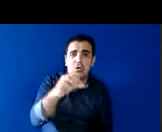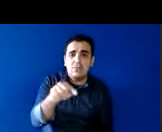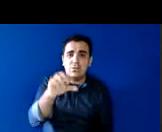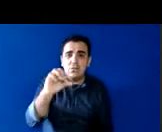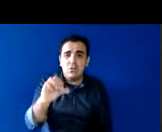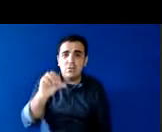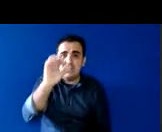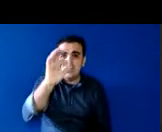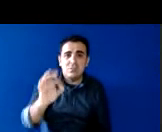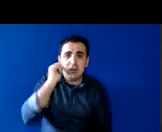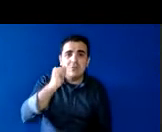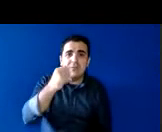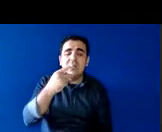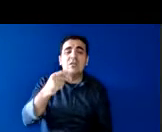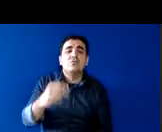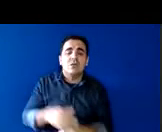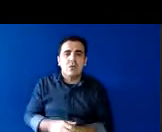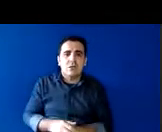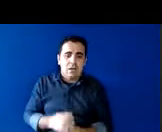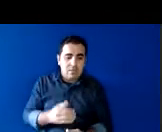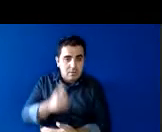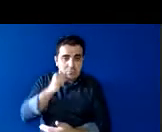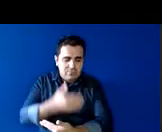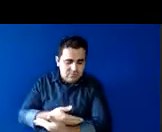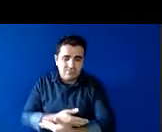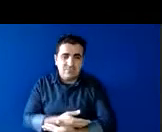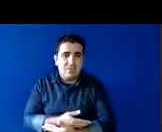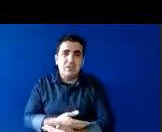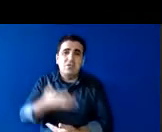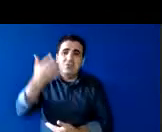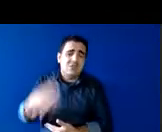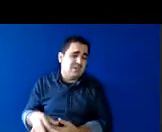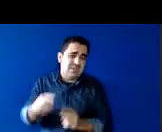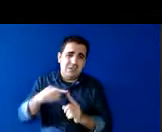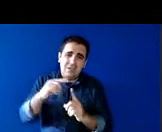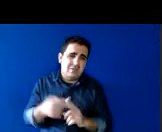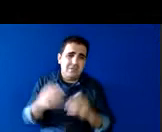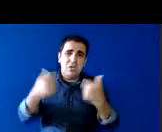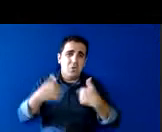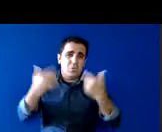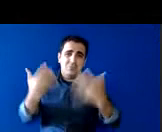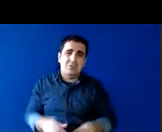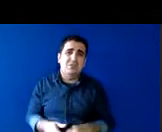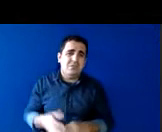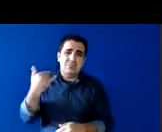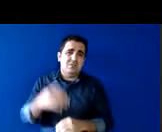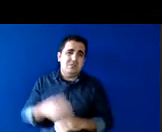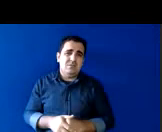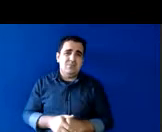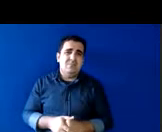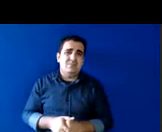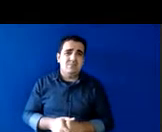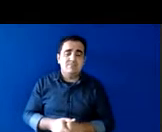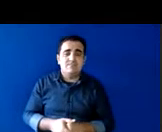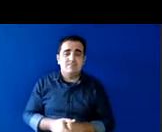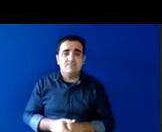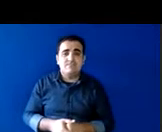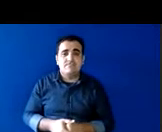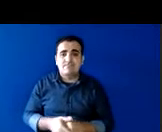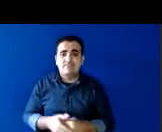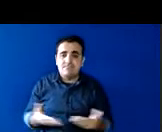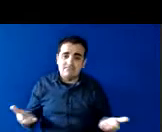29,9% delas falaram que não tinham querido engravidar, que não queriam ter engravidado, né?